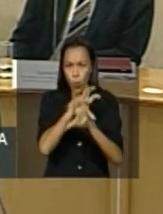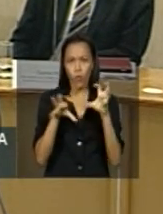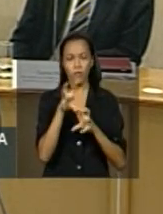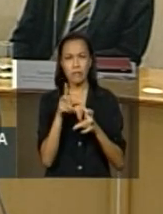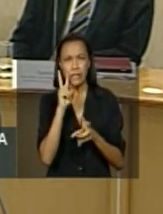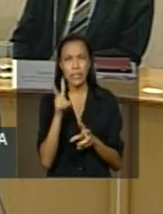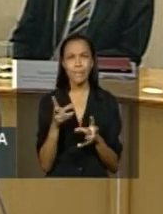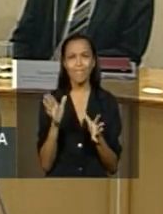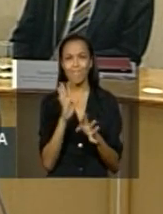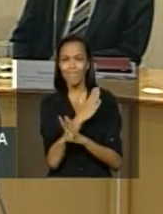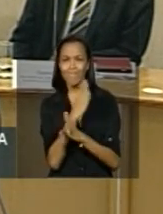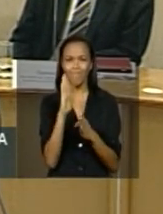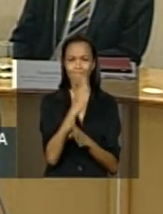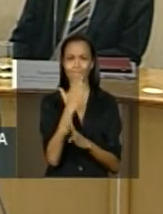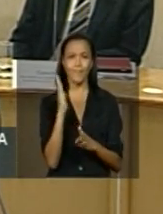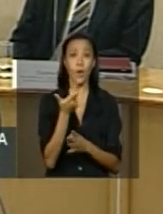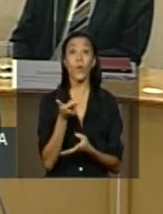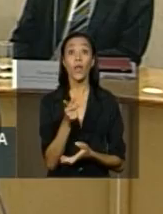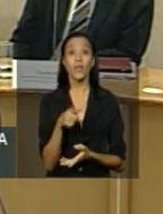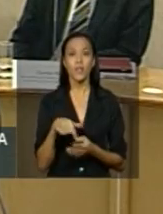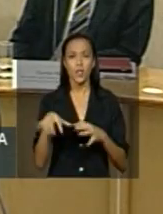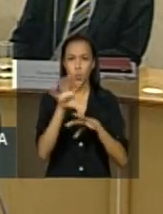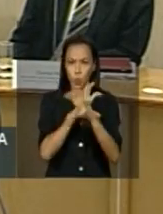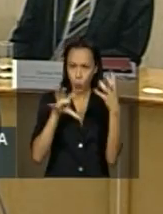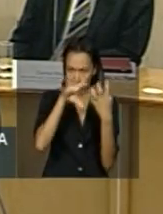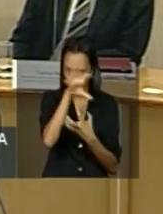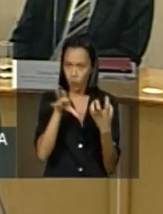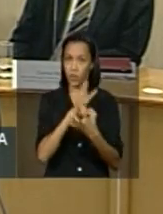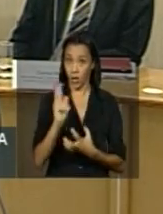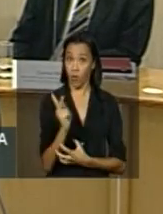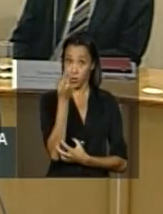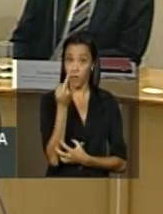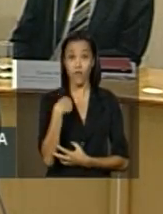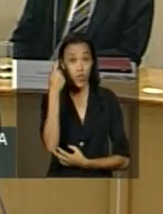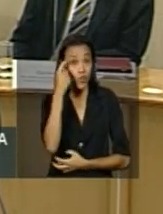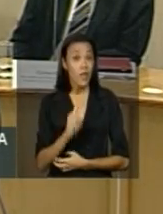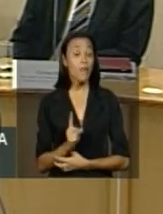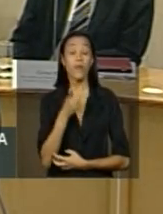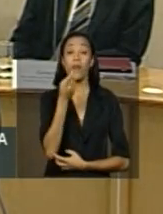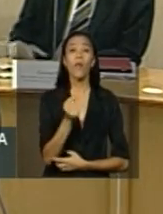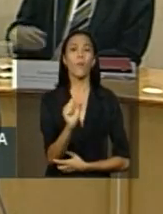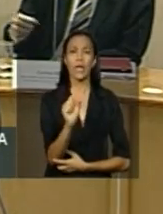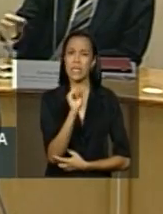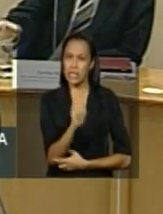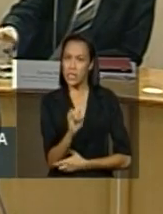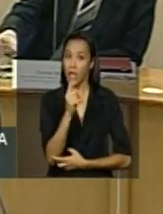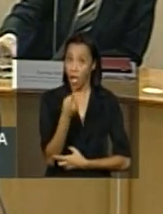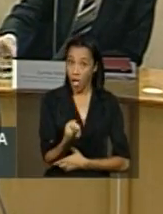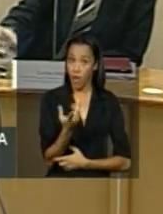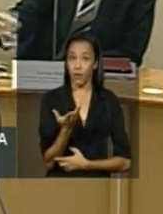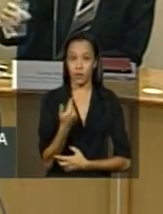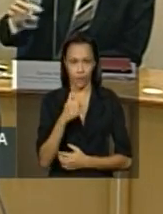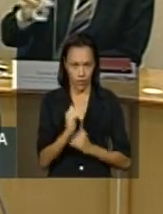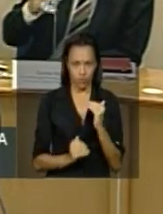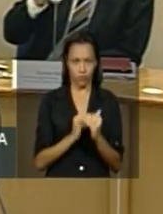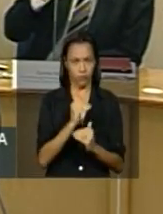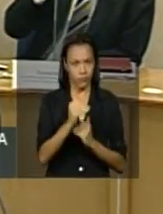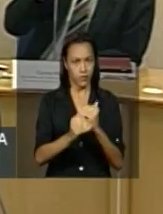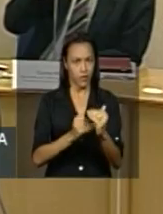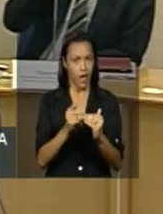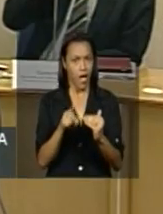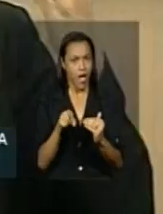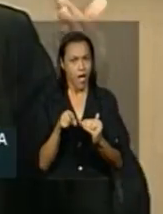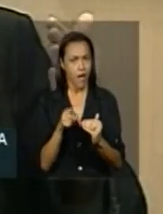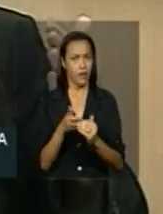uma incerteza associada à cobertura de nuvens e você não sabia dizer se aquilo que estava crescendo era de fato